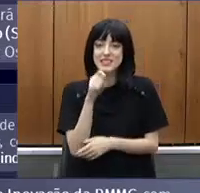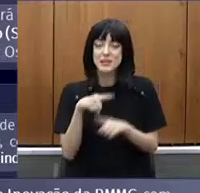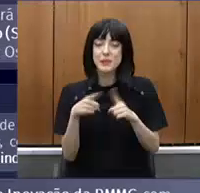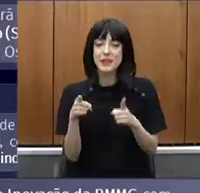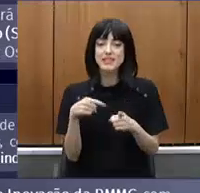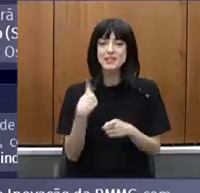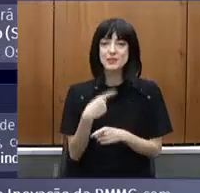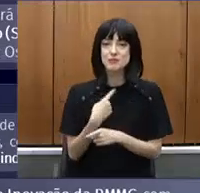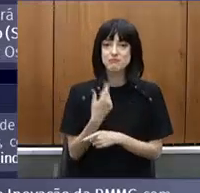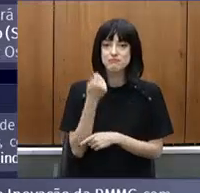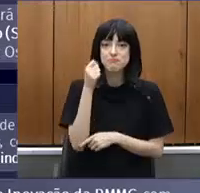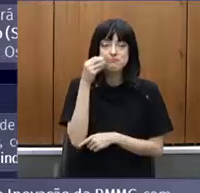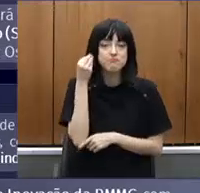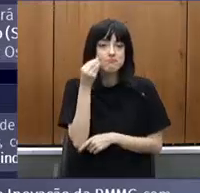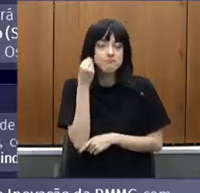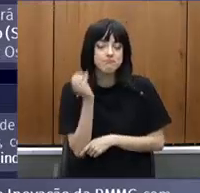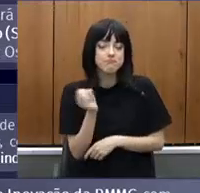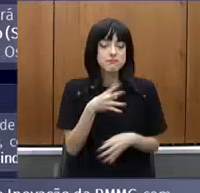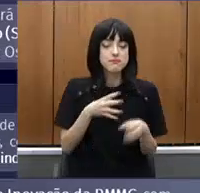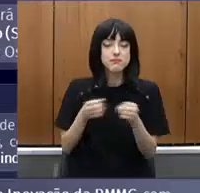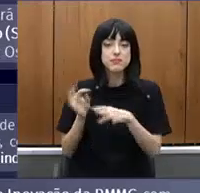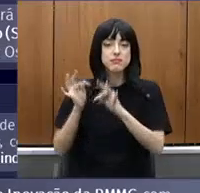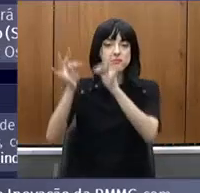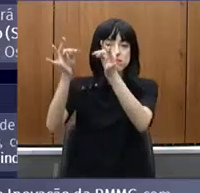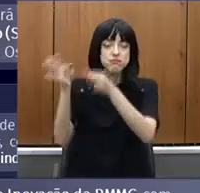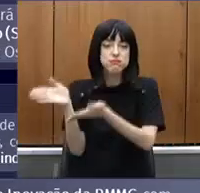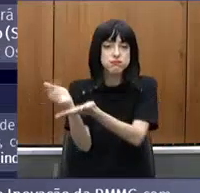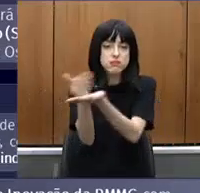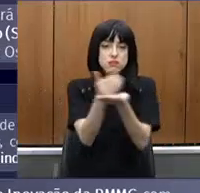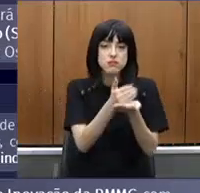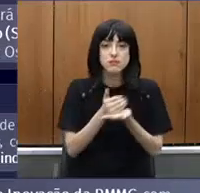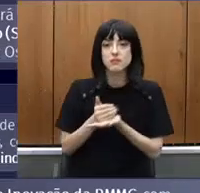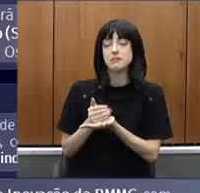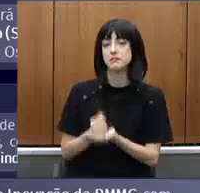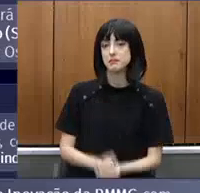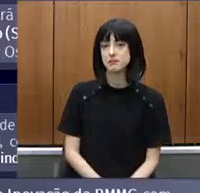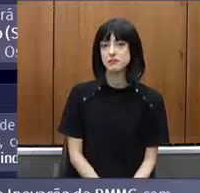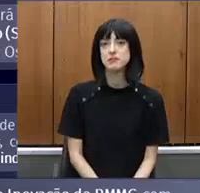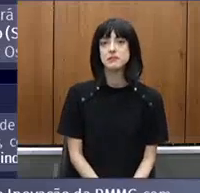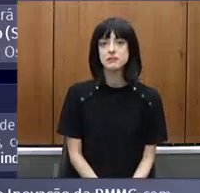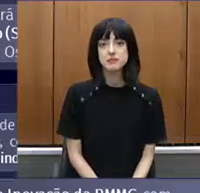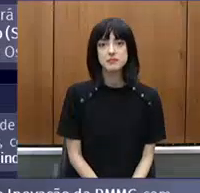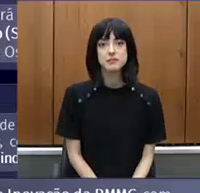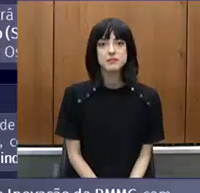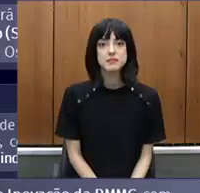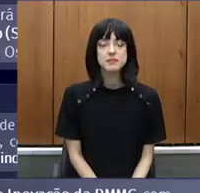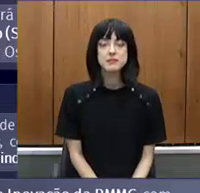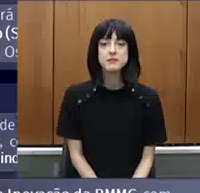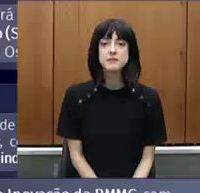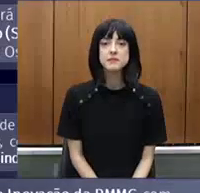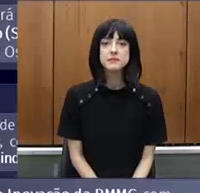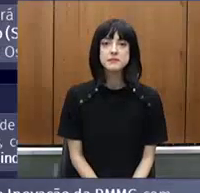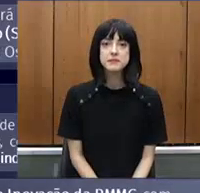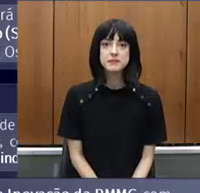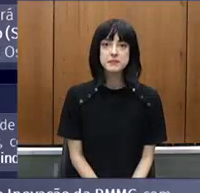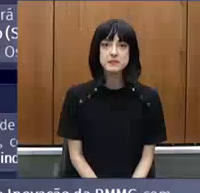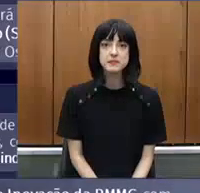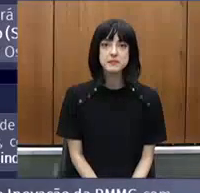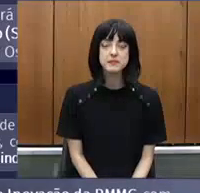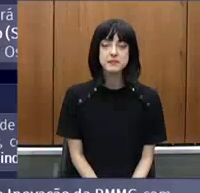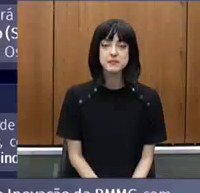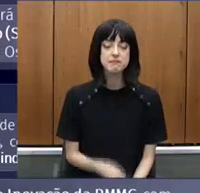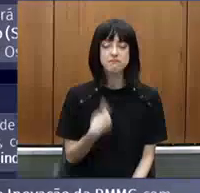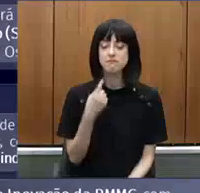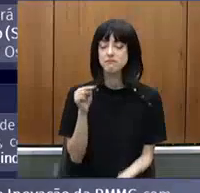não somos ultrapassados pelo contrário estamos aí buscando a Inovação buscando aí é melhorar